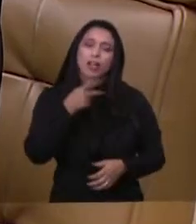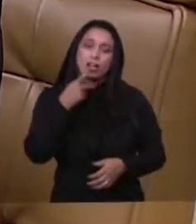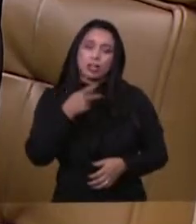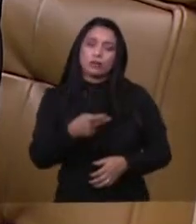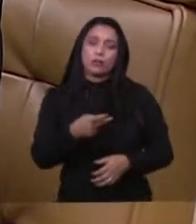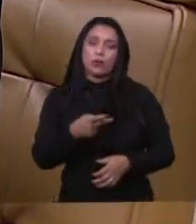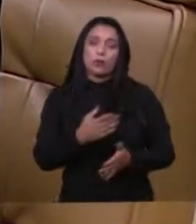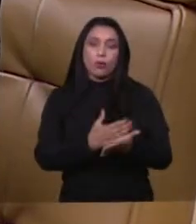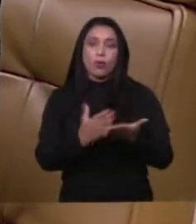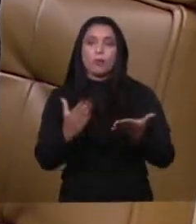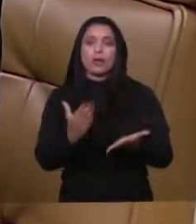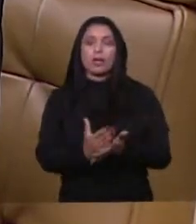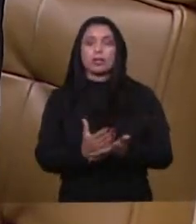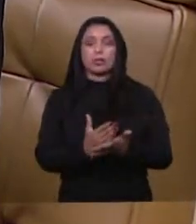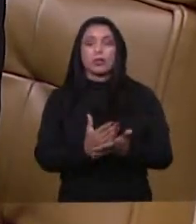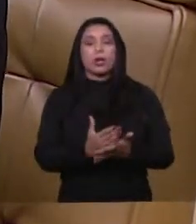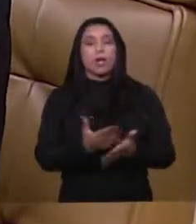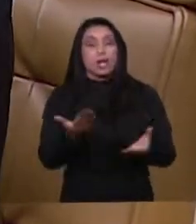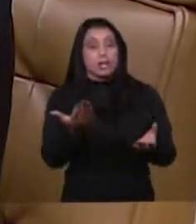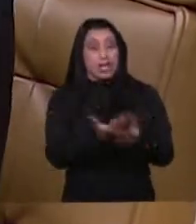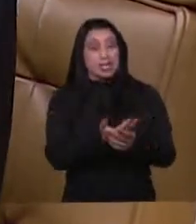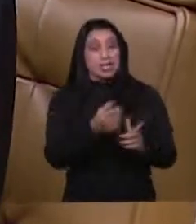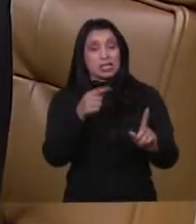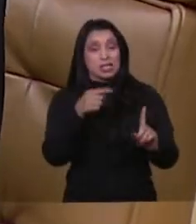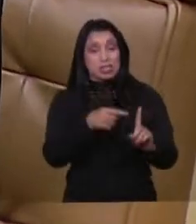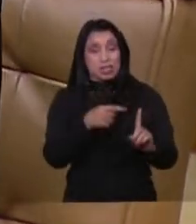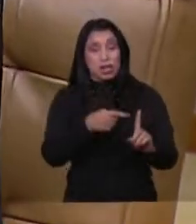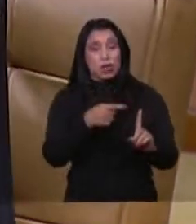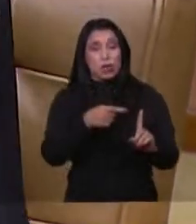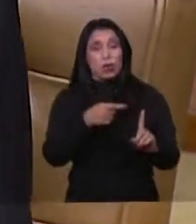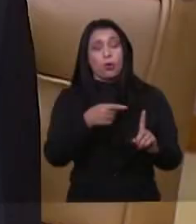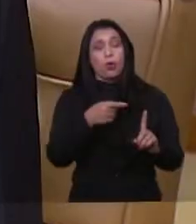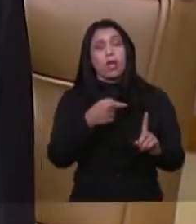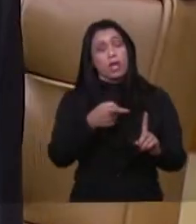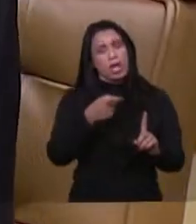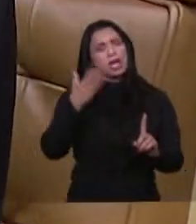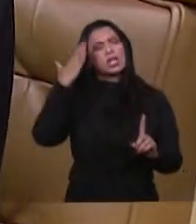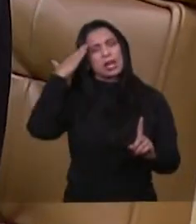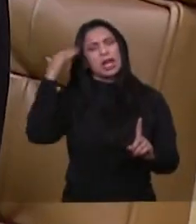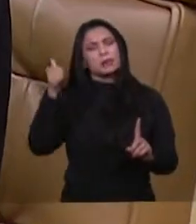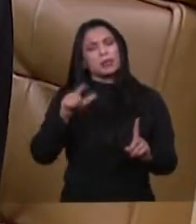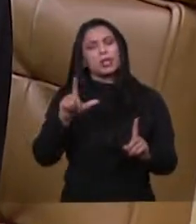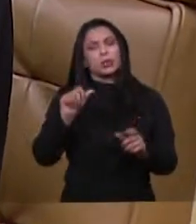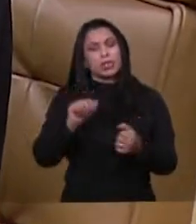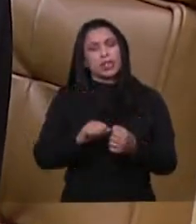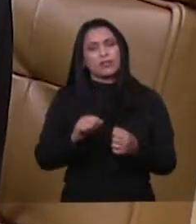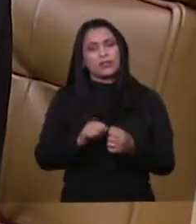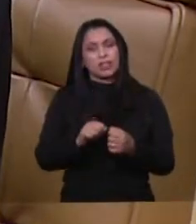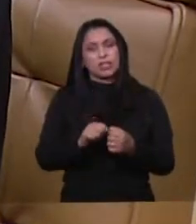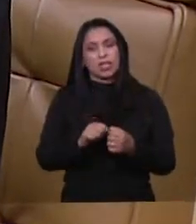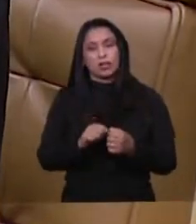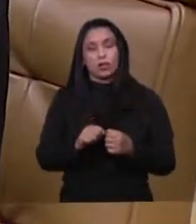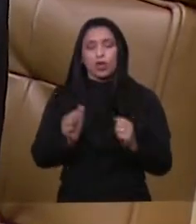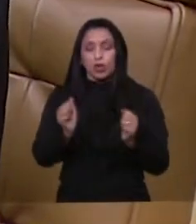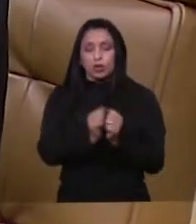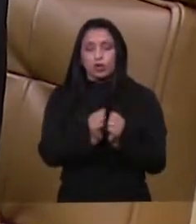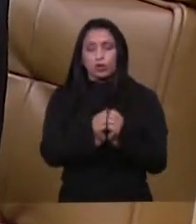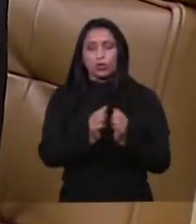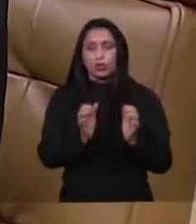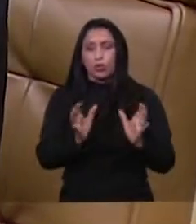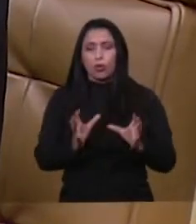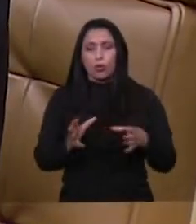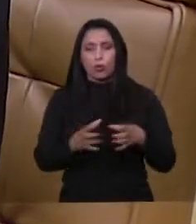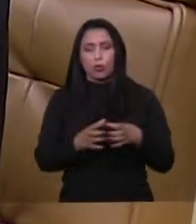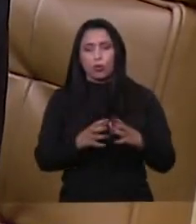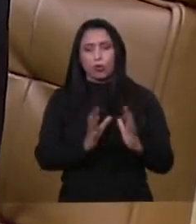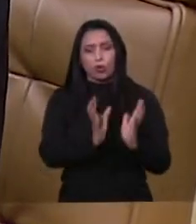No caso concreto, verifica-se que o autor estava ciente de sua atuação em harmonia com os atos de todos que ali estavam,